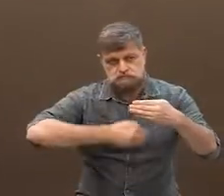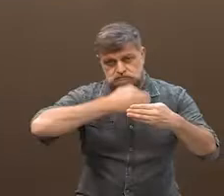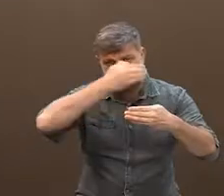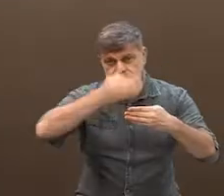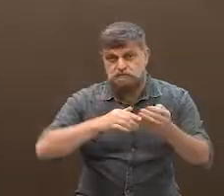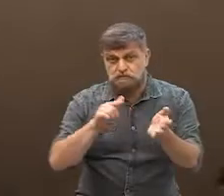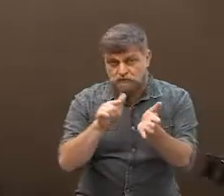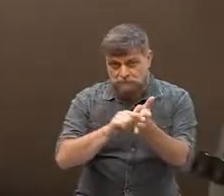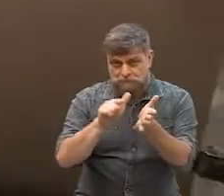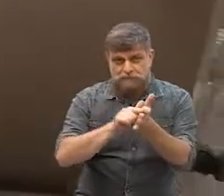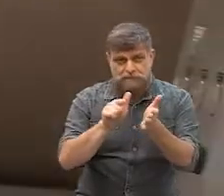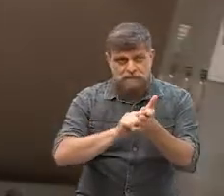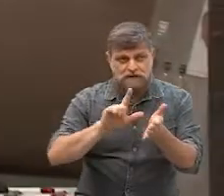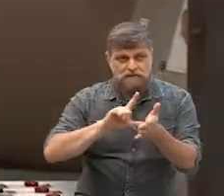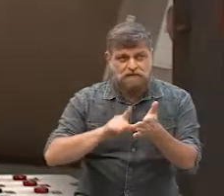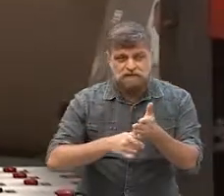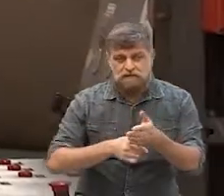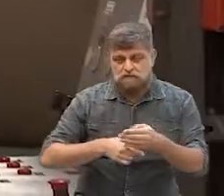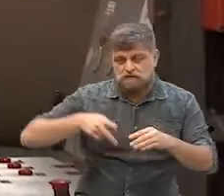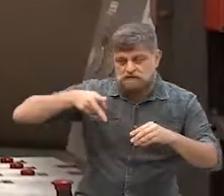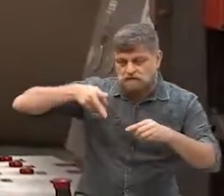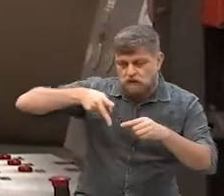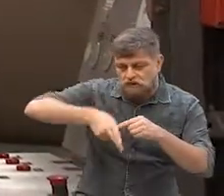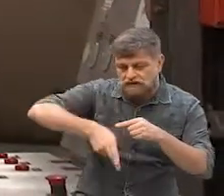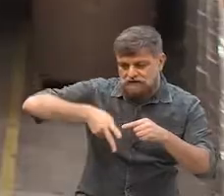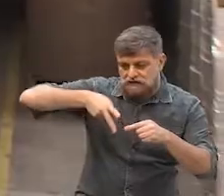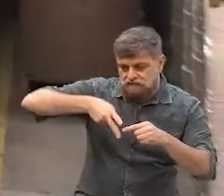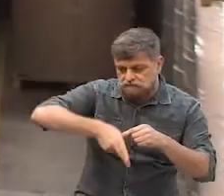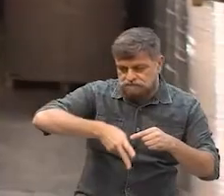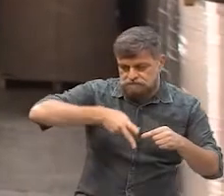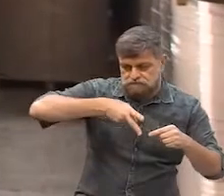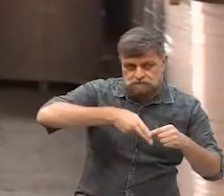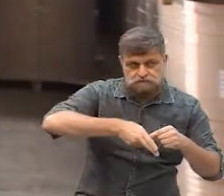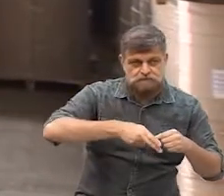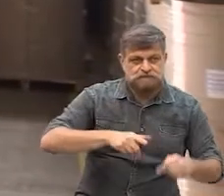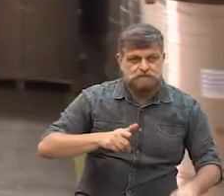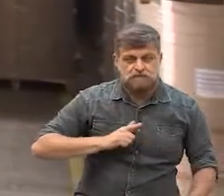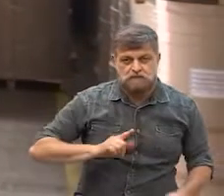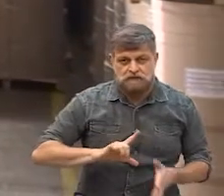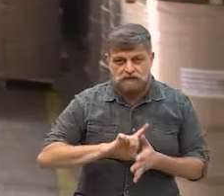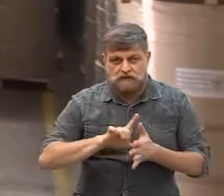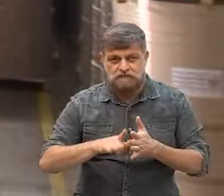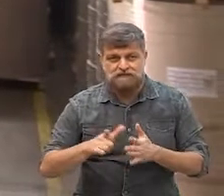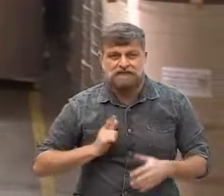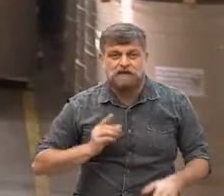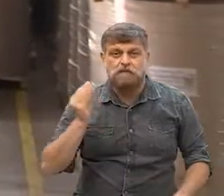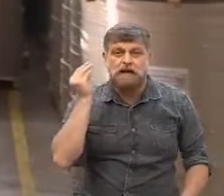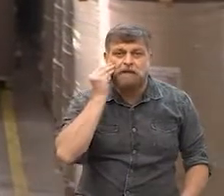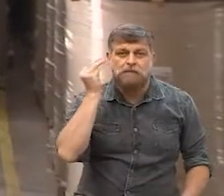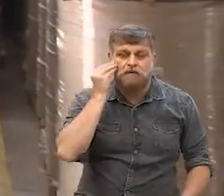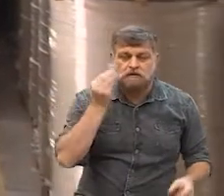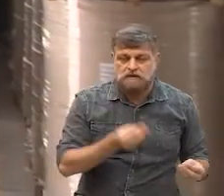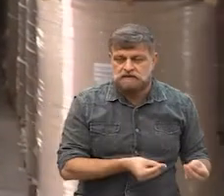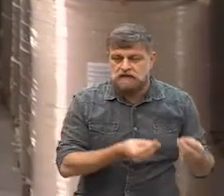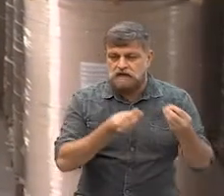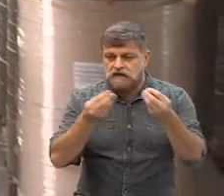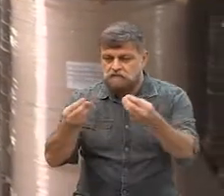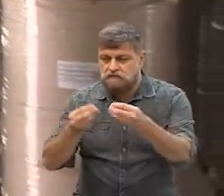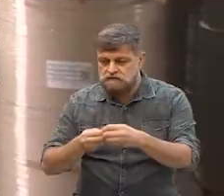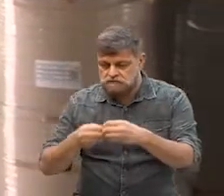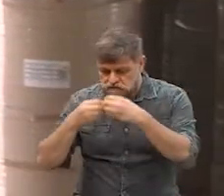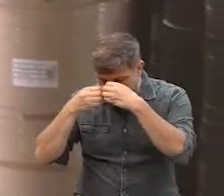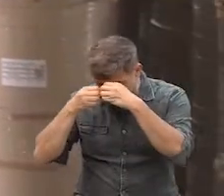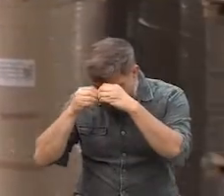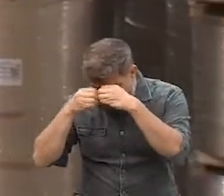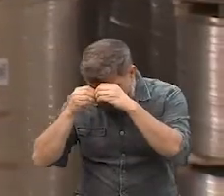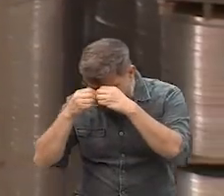rolos cortados de acordo com a demanda. E tudo é tirado uma amostra que passa pelo laboratório da